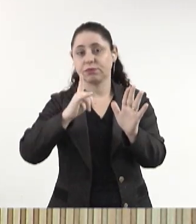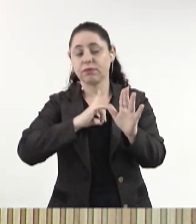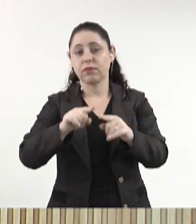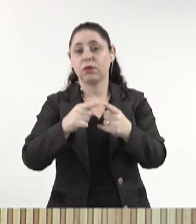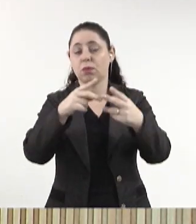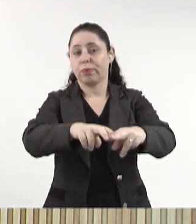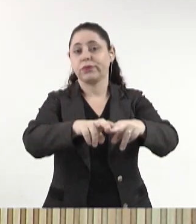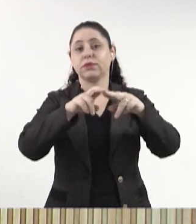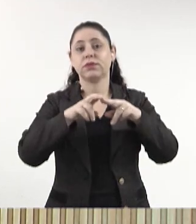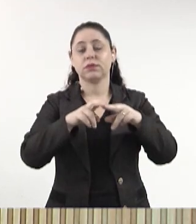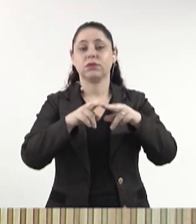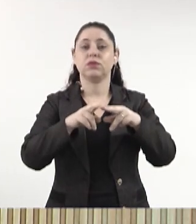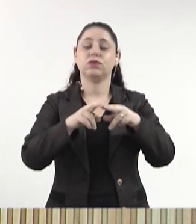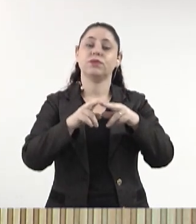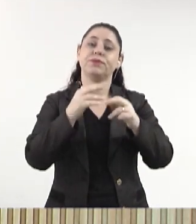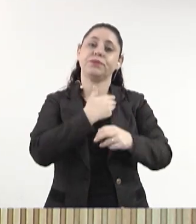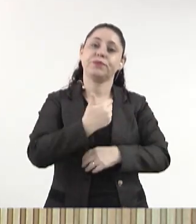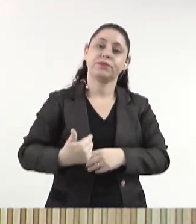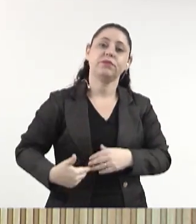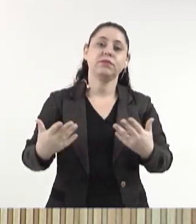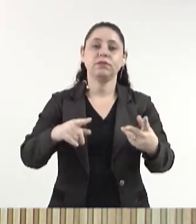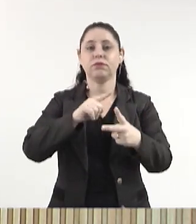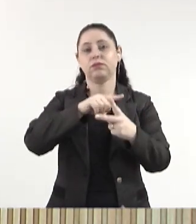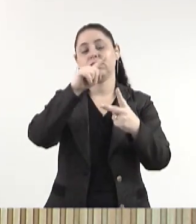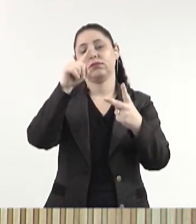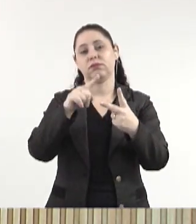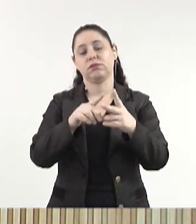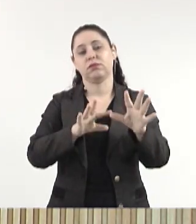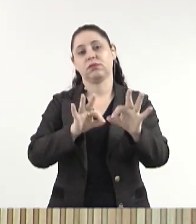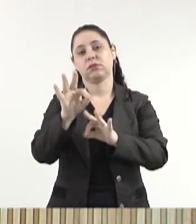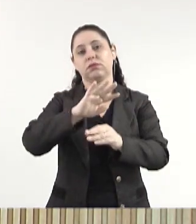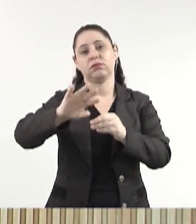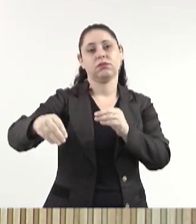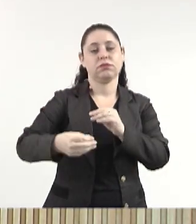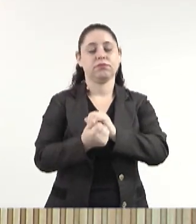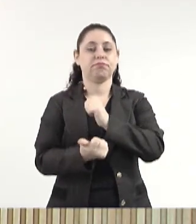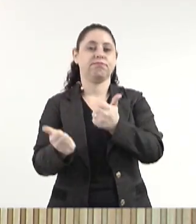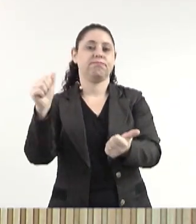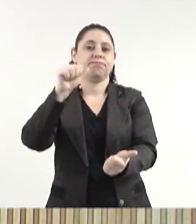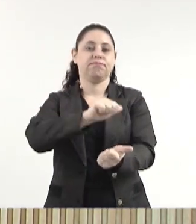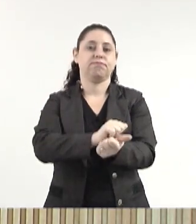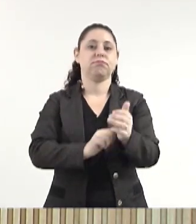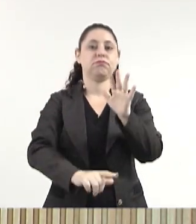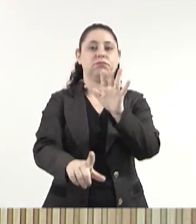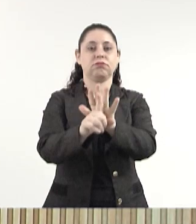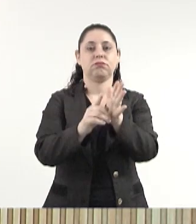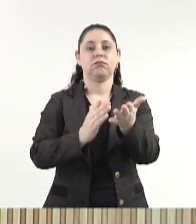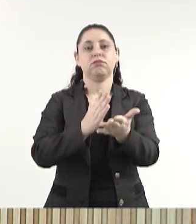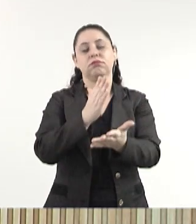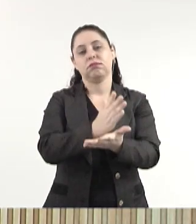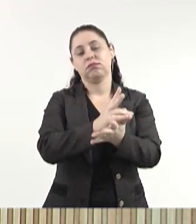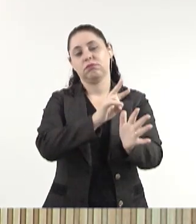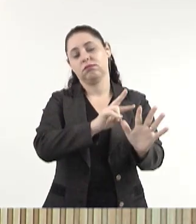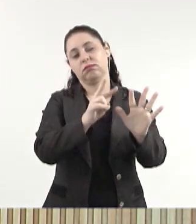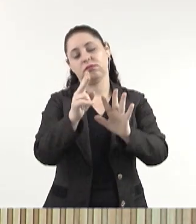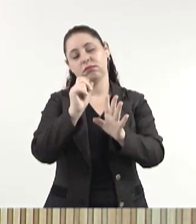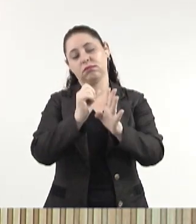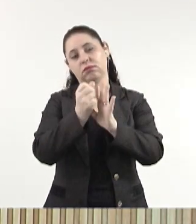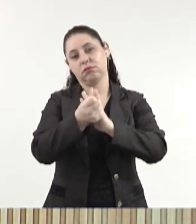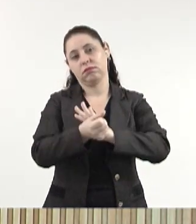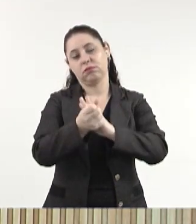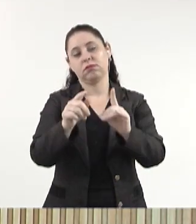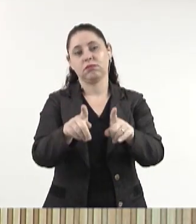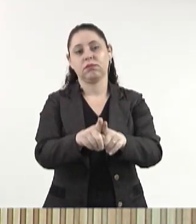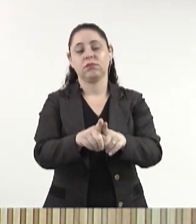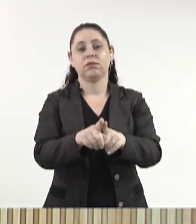Por isso, então, o governo faz, por esses dois motivos, essa adequação na lei que foi aprovada nesse segundo semestre.